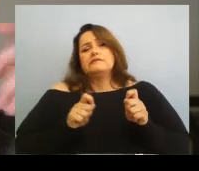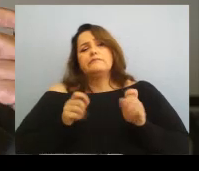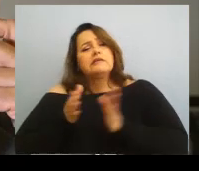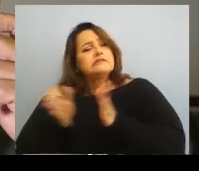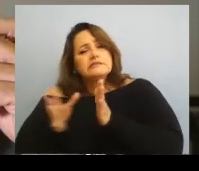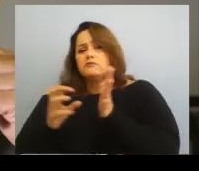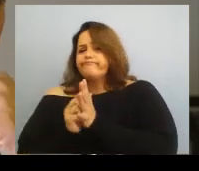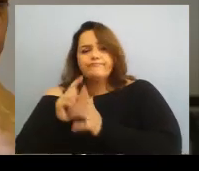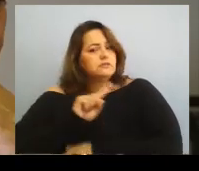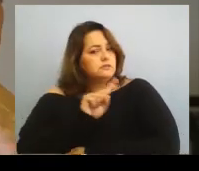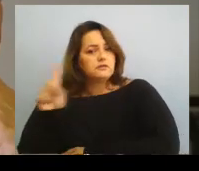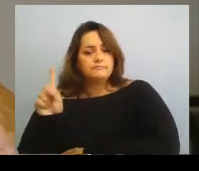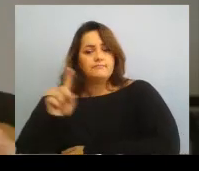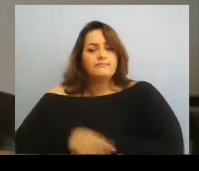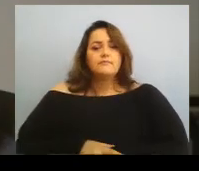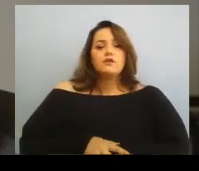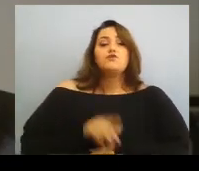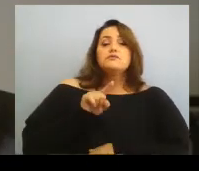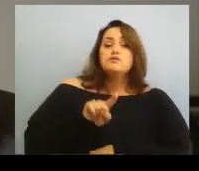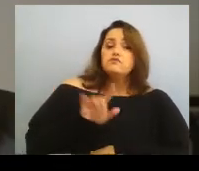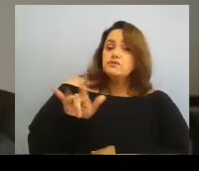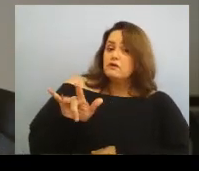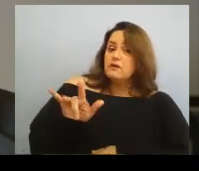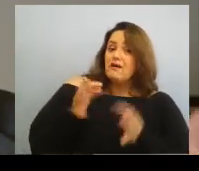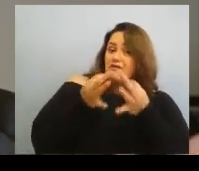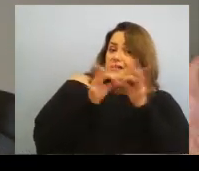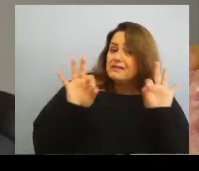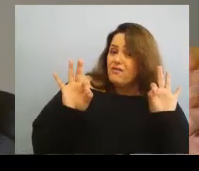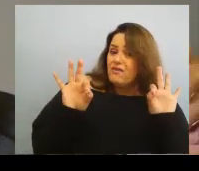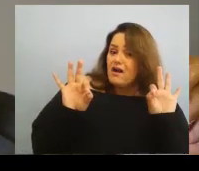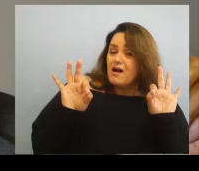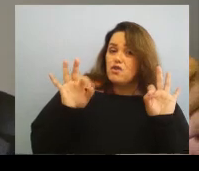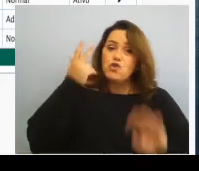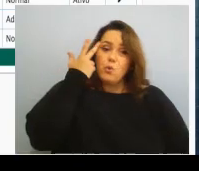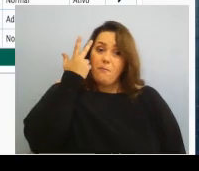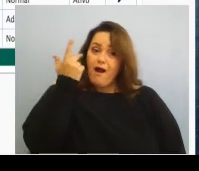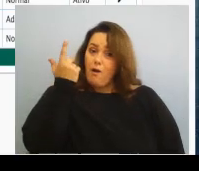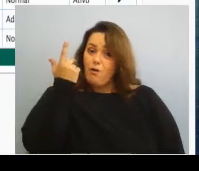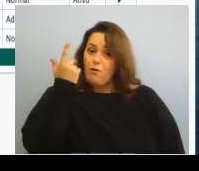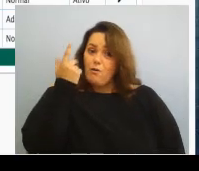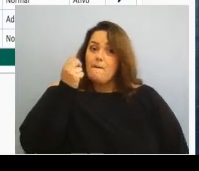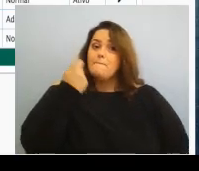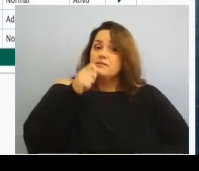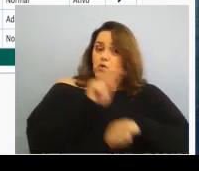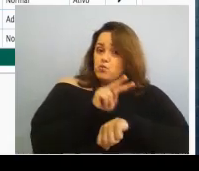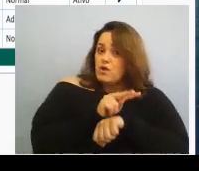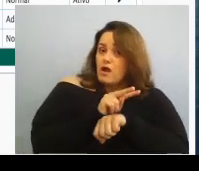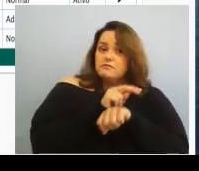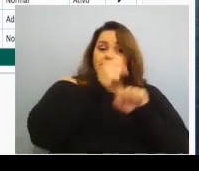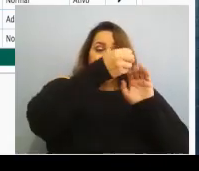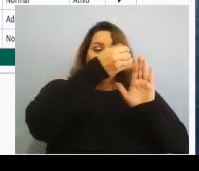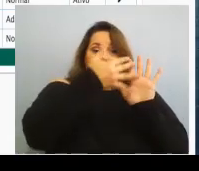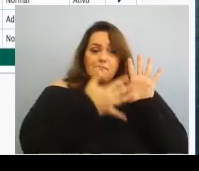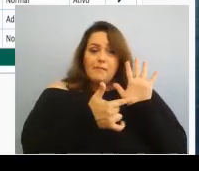dados do usuário. Então, se você não clicar, vai salvar ele como um usuário normal. E aí você vai ter então a